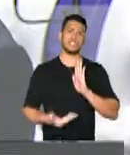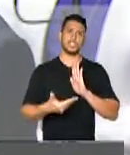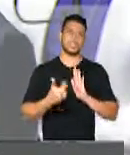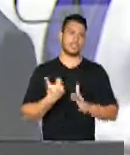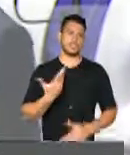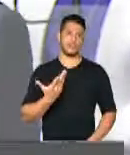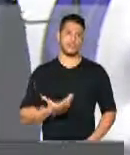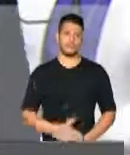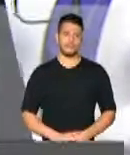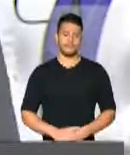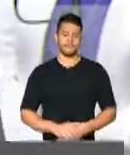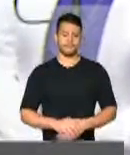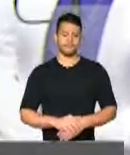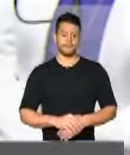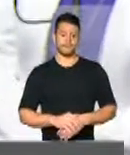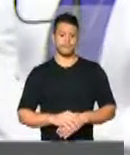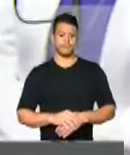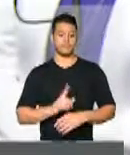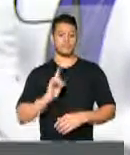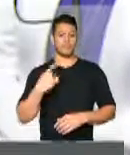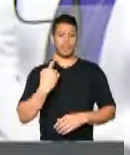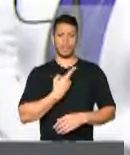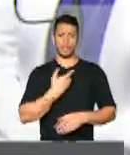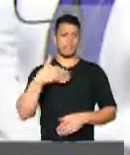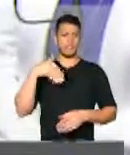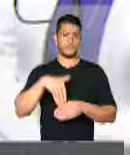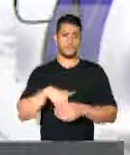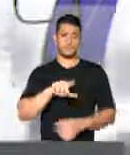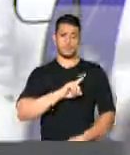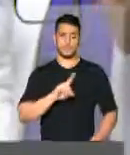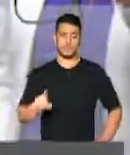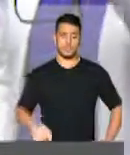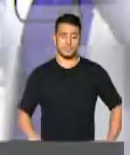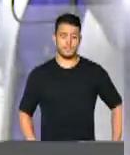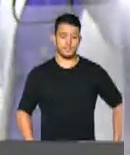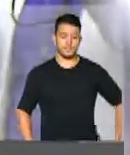trabalhador brasileiro. A minoria orienta não. Não.